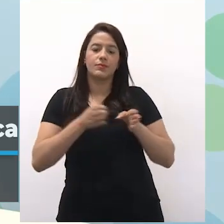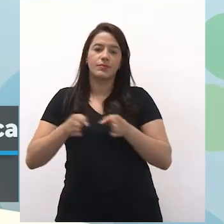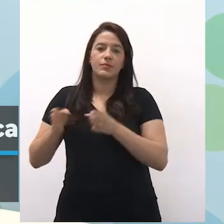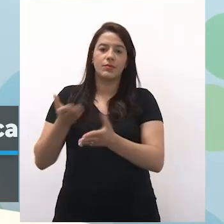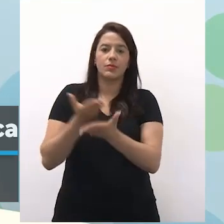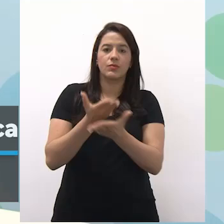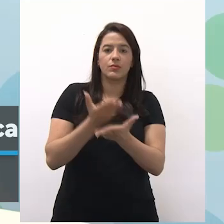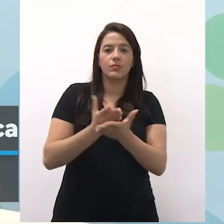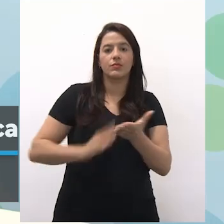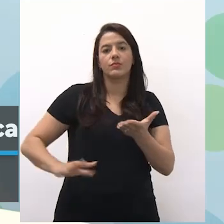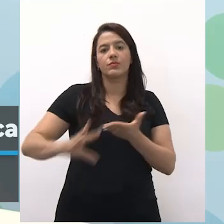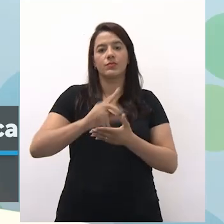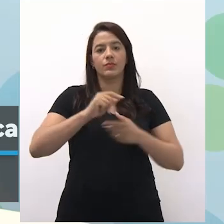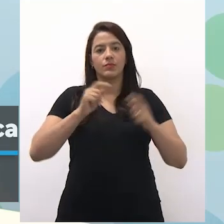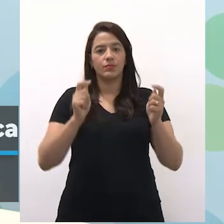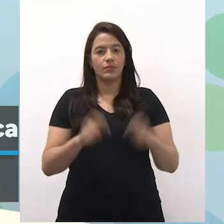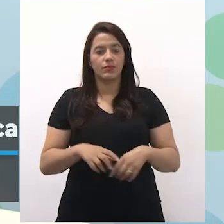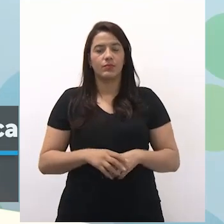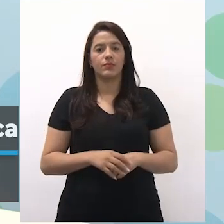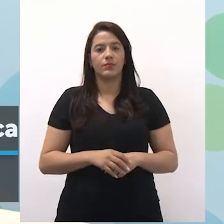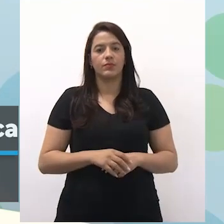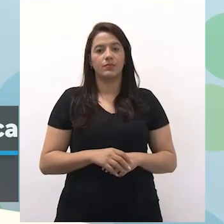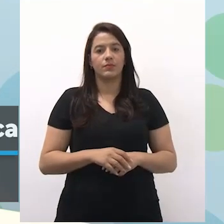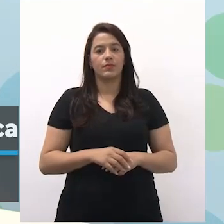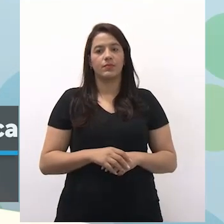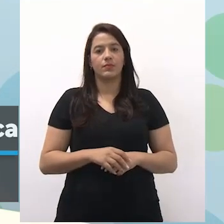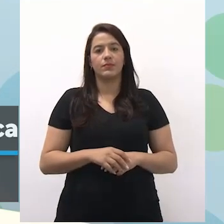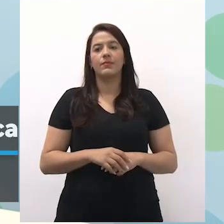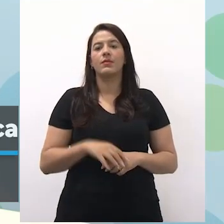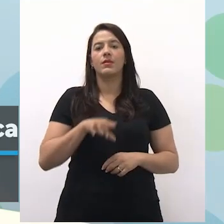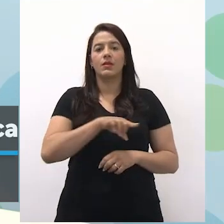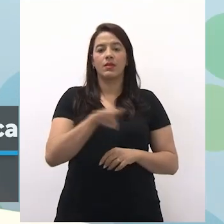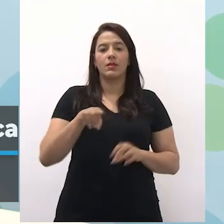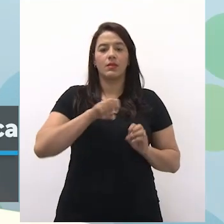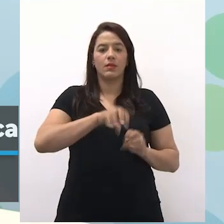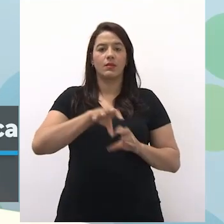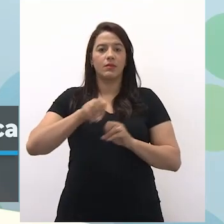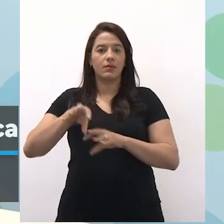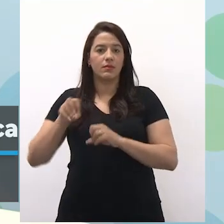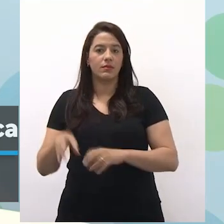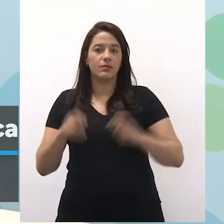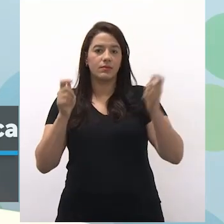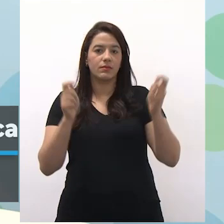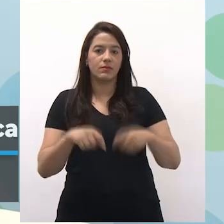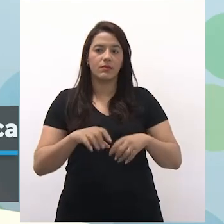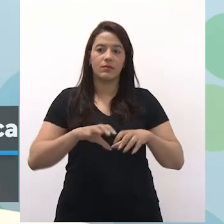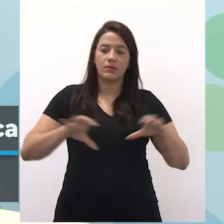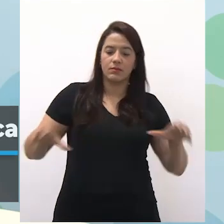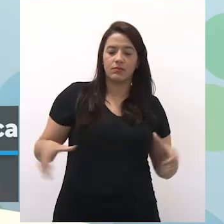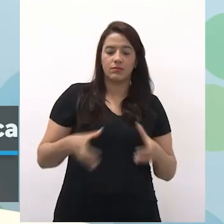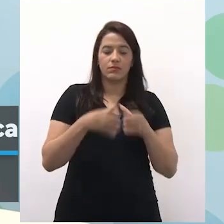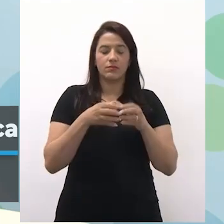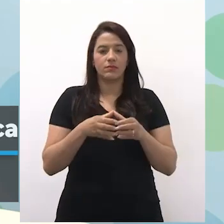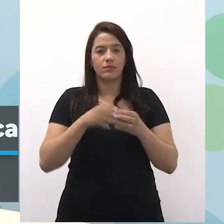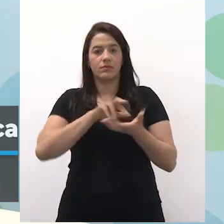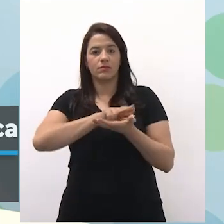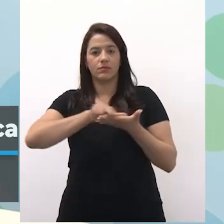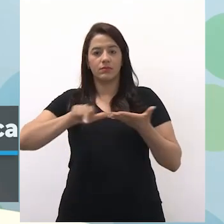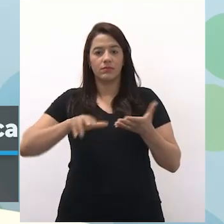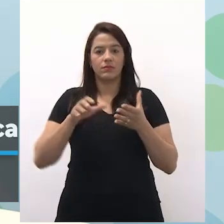forma integrada, né? Então, essa função educacional é uma instância formada por uma